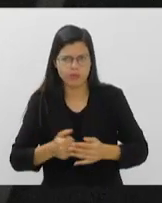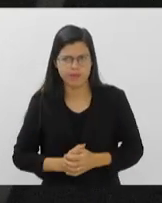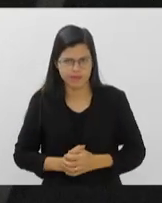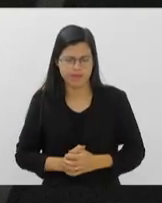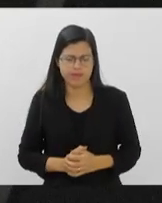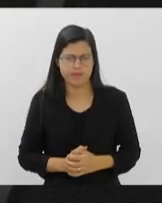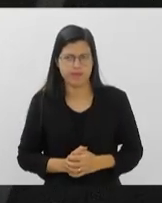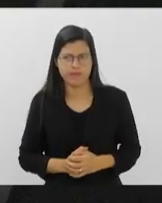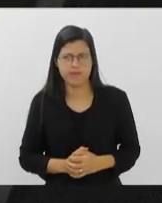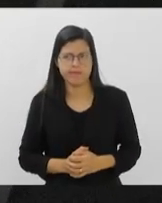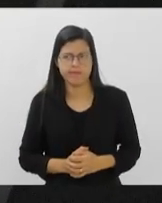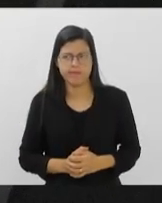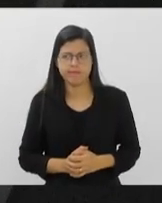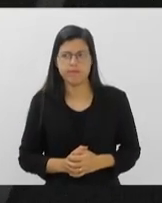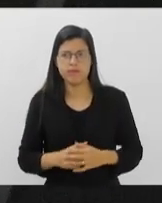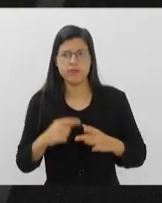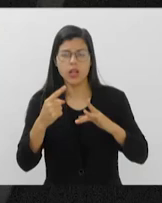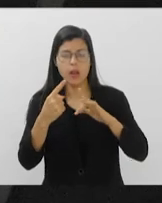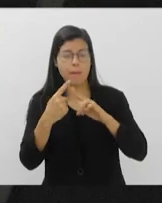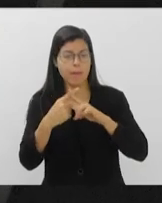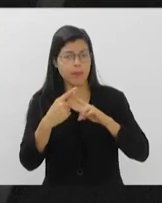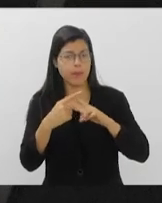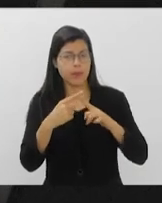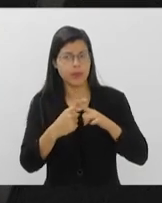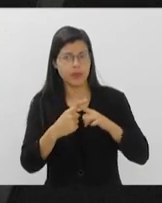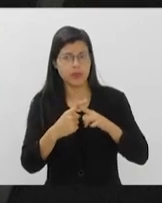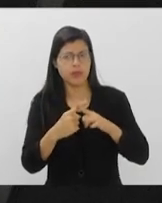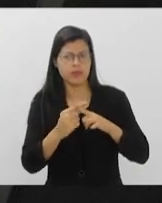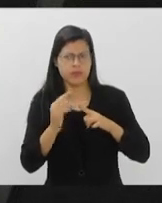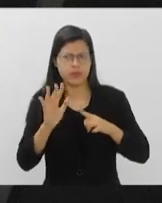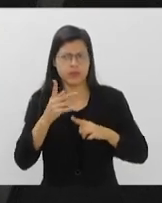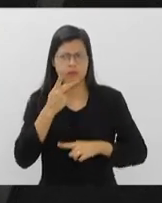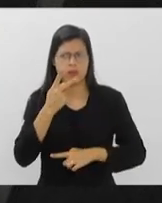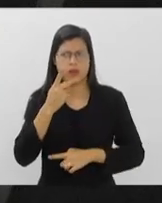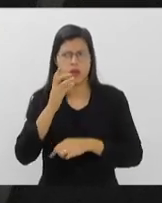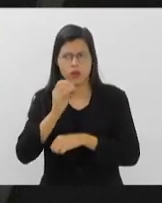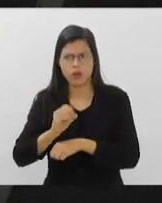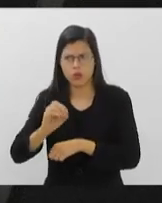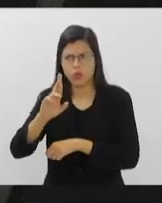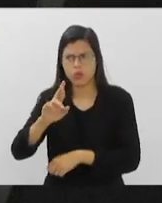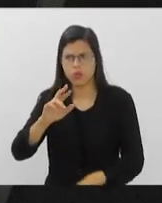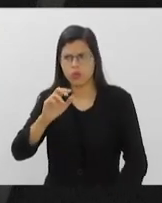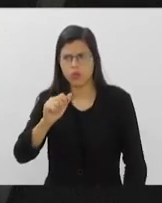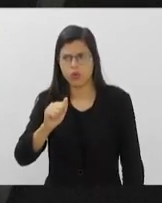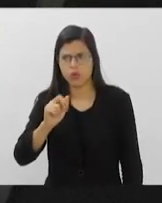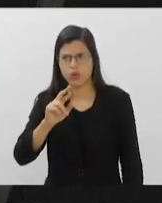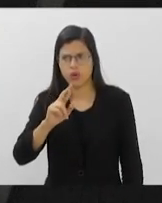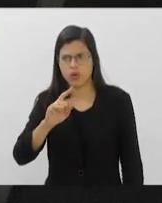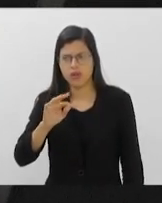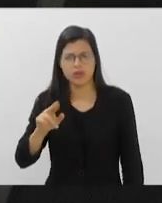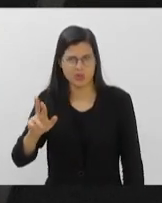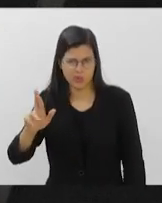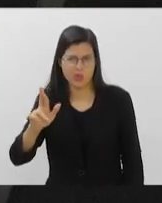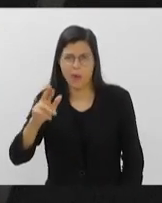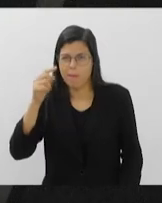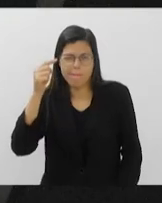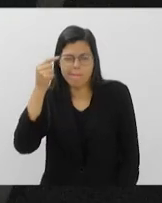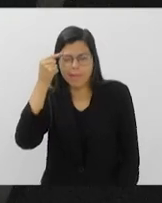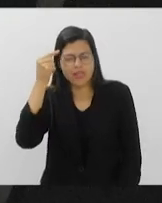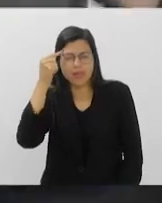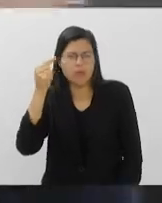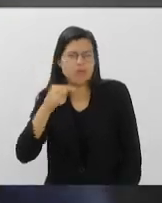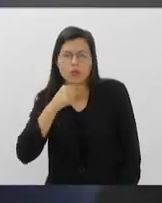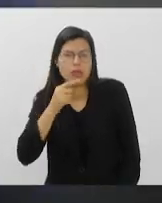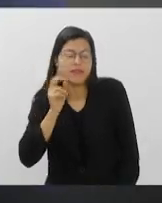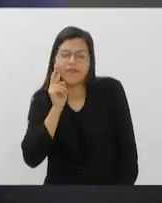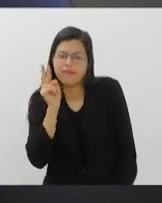né E por que que eu faleo isso mas como eu falei Dr Artur fazendo que eu achei que não viver para vi né conseguiu ali suando do